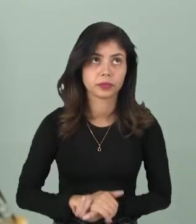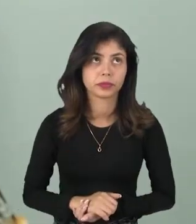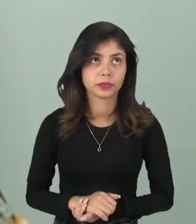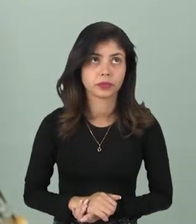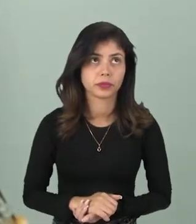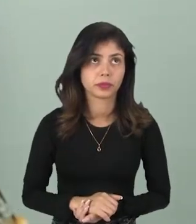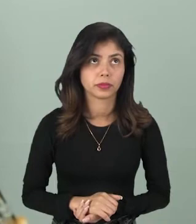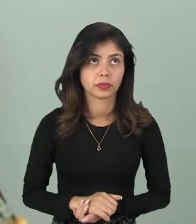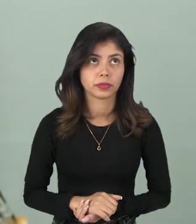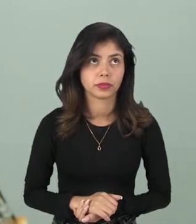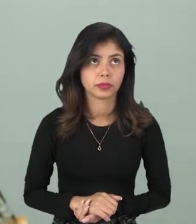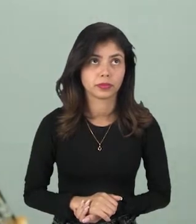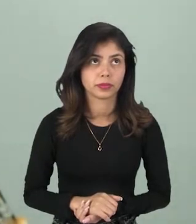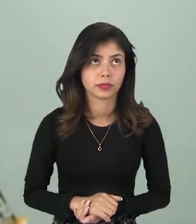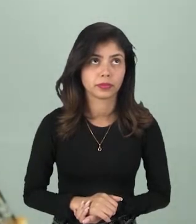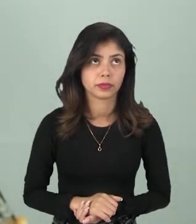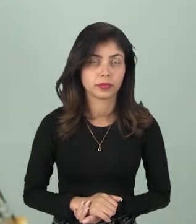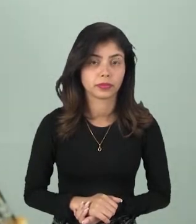15